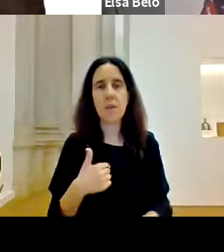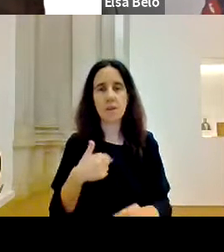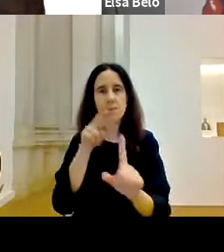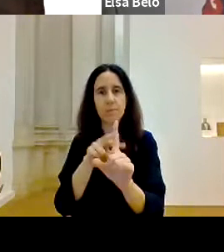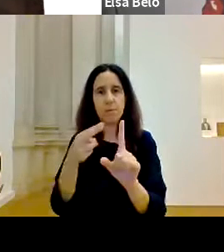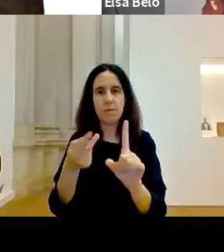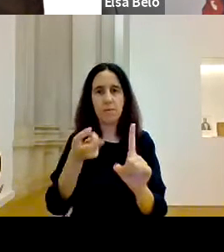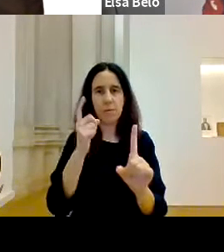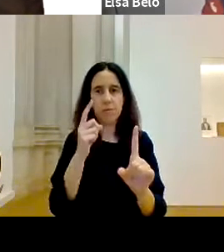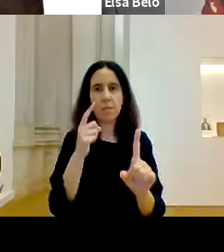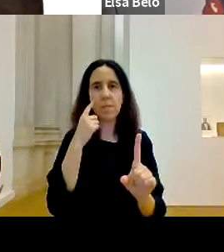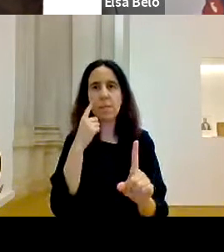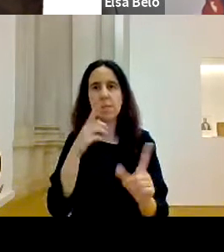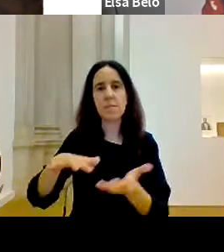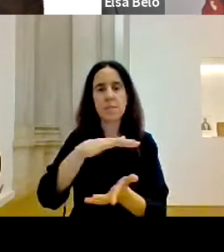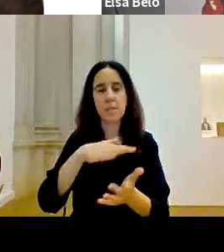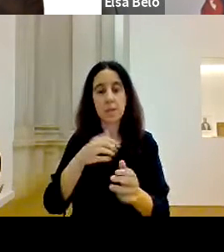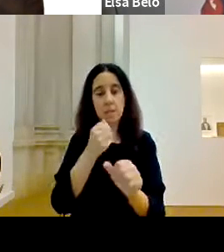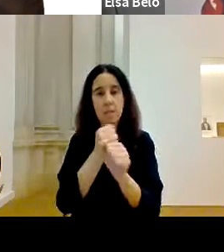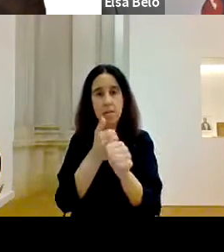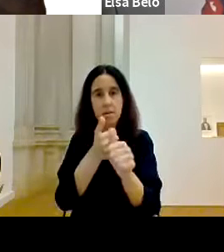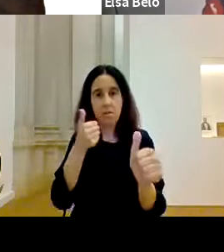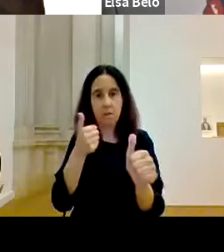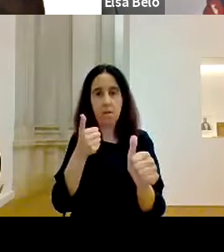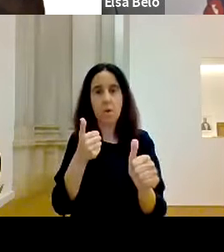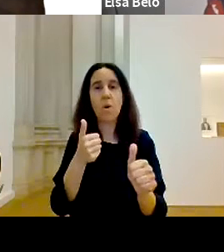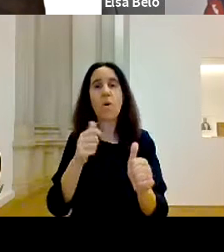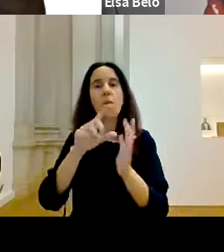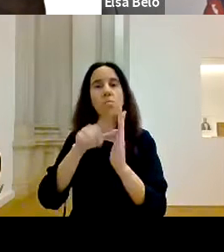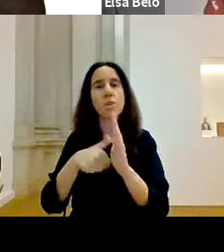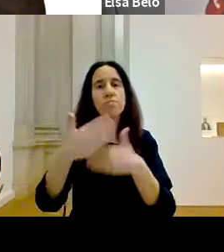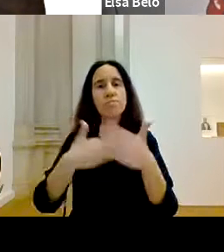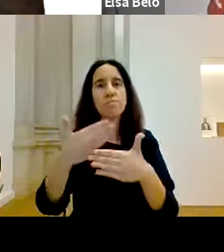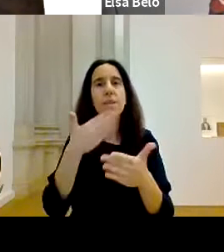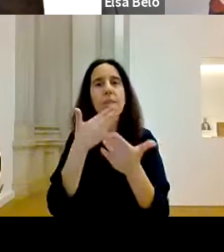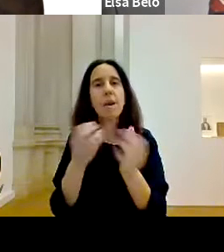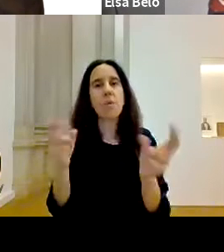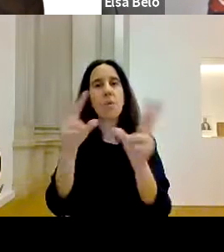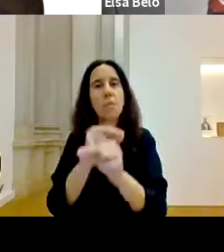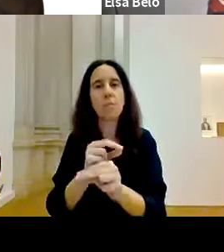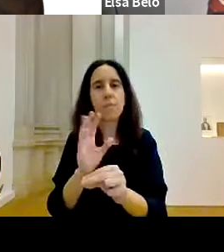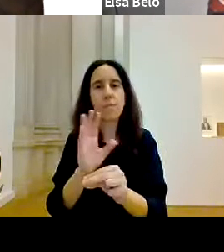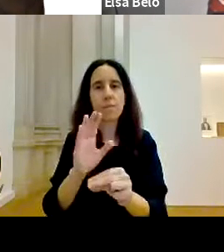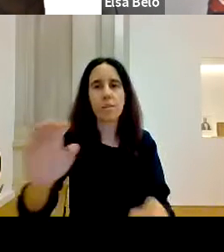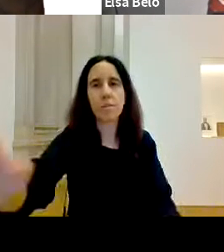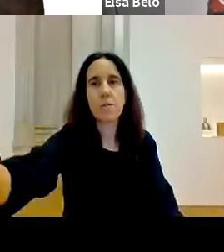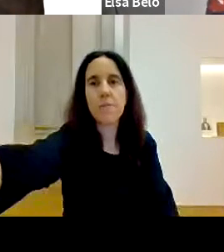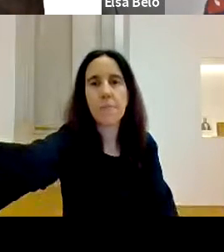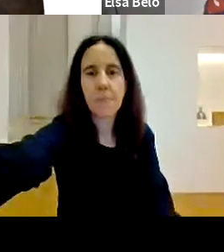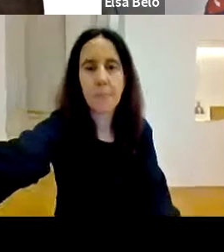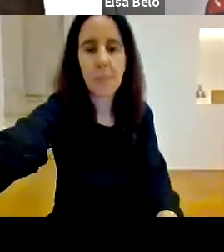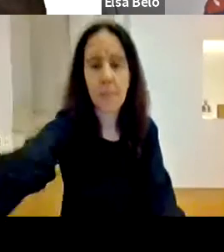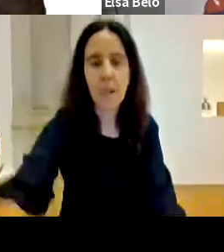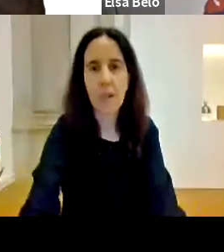perspectivo que o teletrabalho exija, no contexto de projetos, ferramentas novas, para além daquelas que todos os organismos